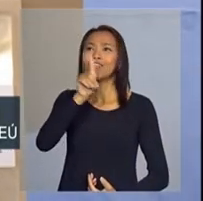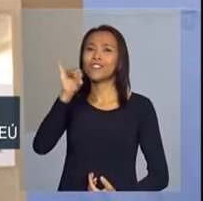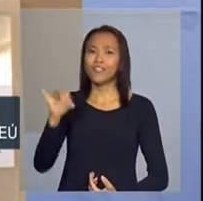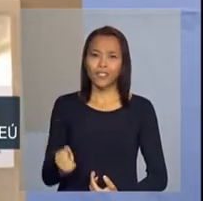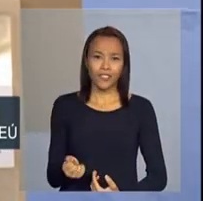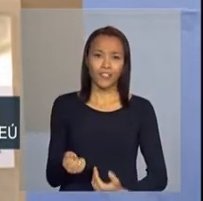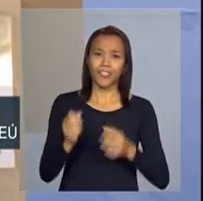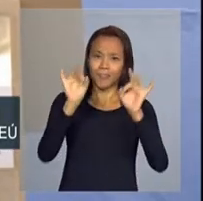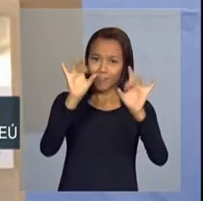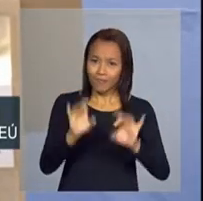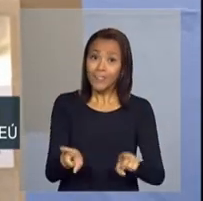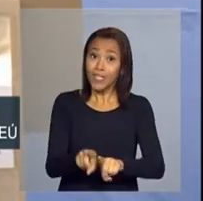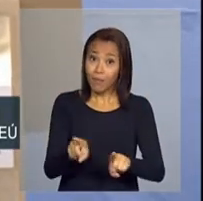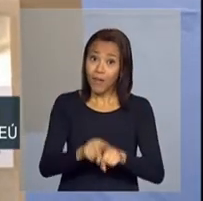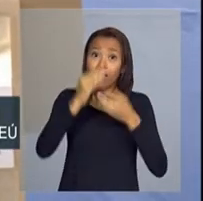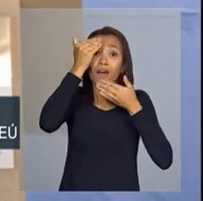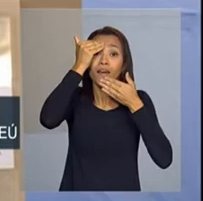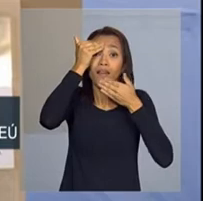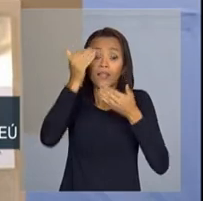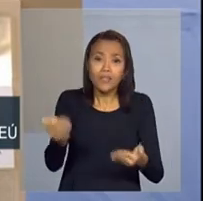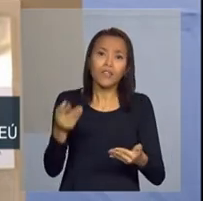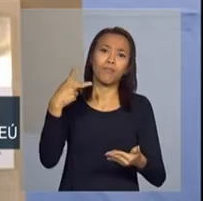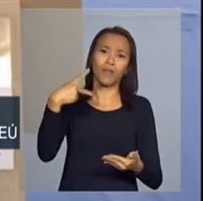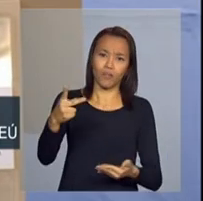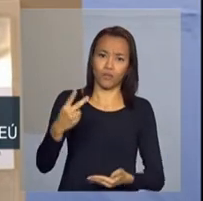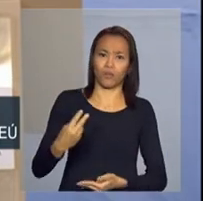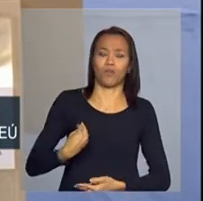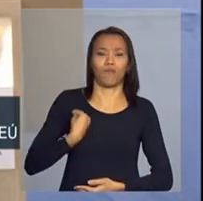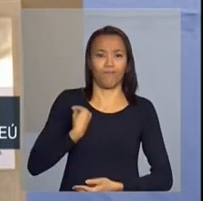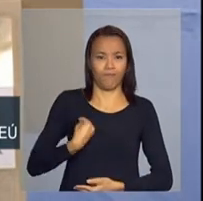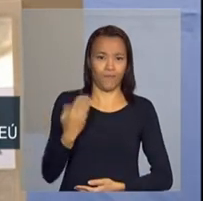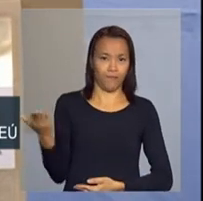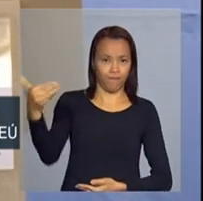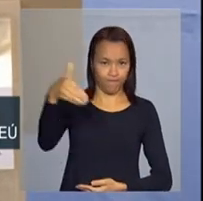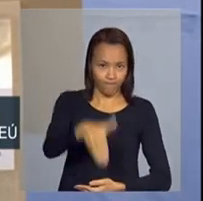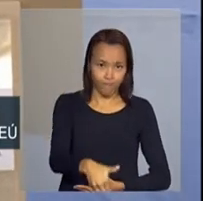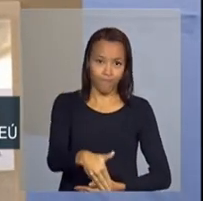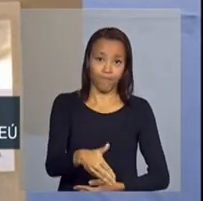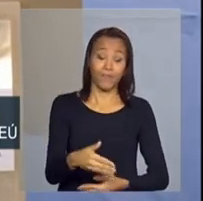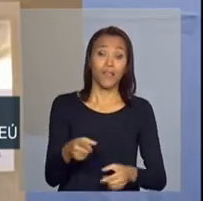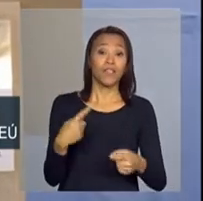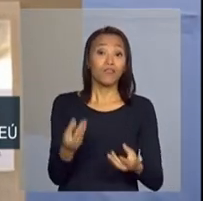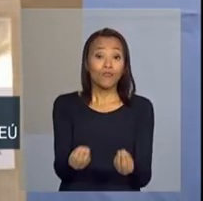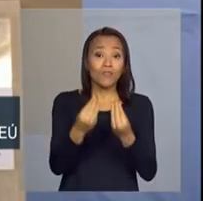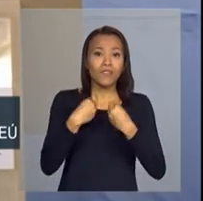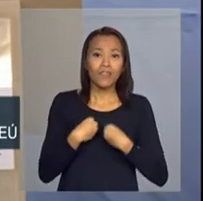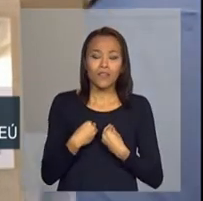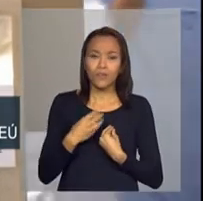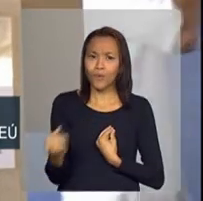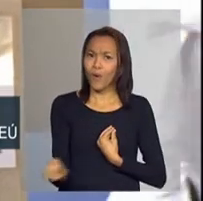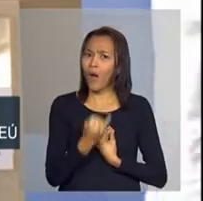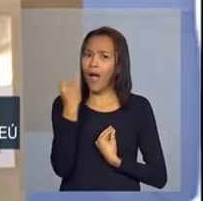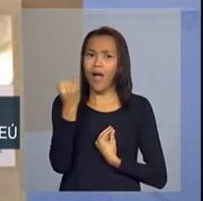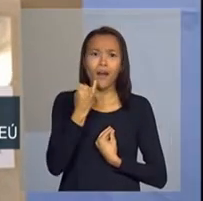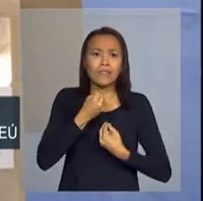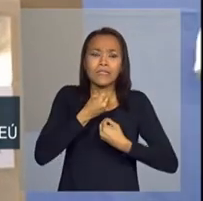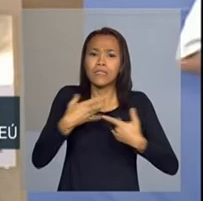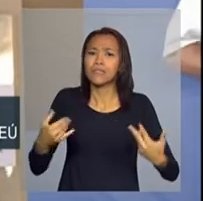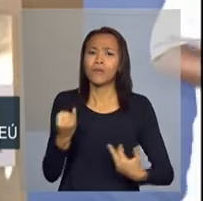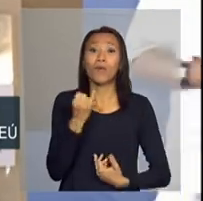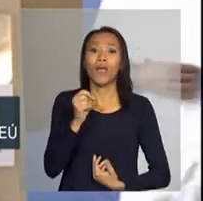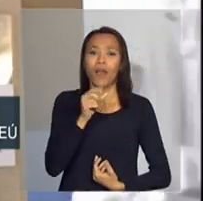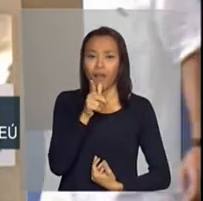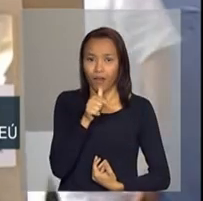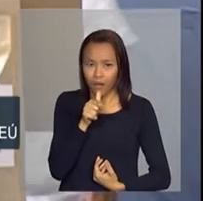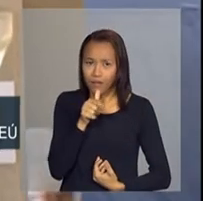ratificando nossos agradecimentos pelo gesto grandioso de Sua Excelência, trazendo-nos algo tão precioso como a água e dando-lhe